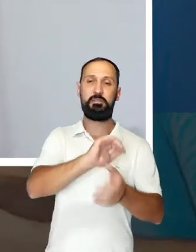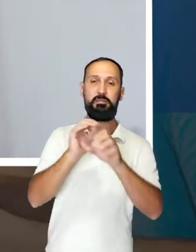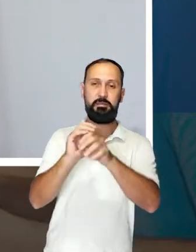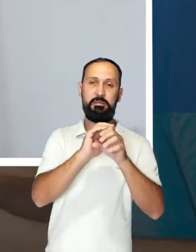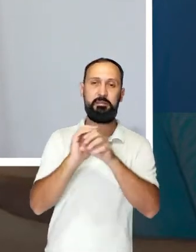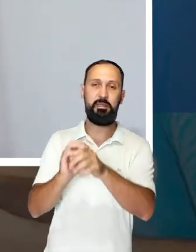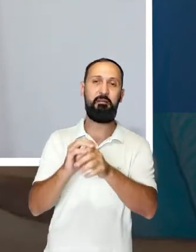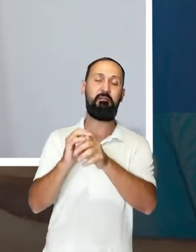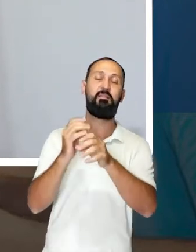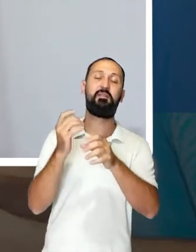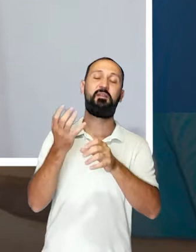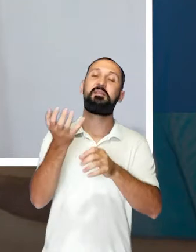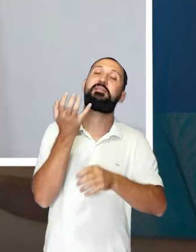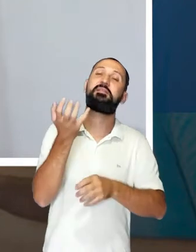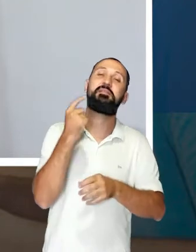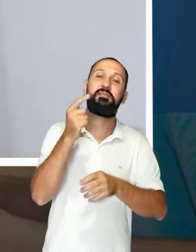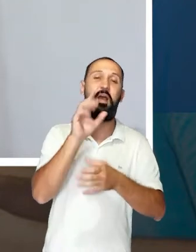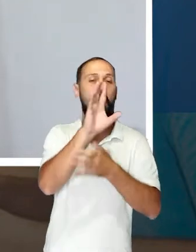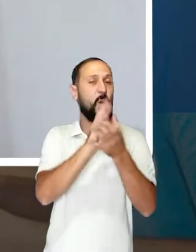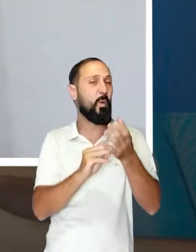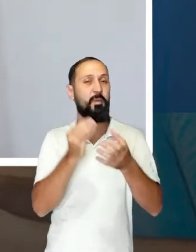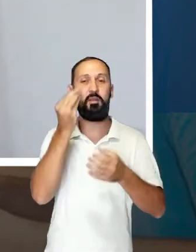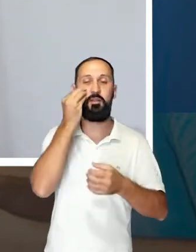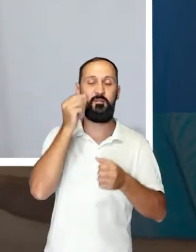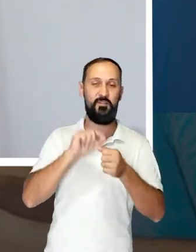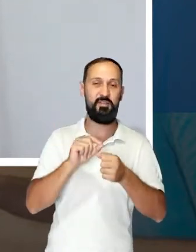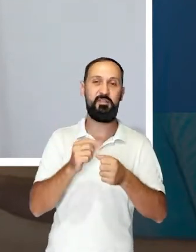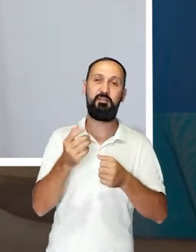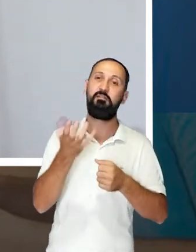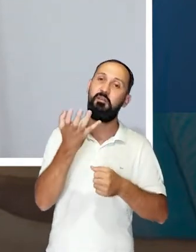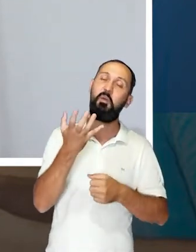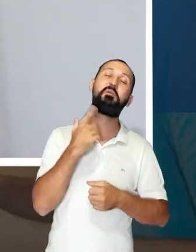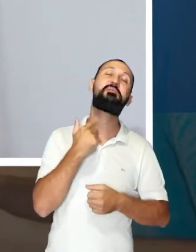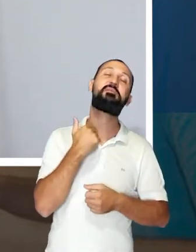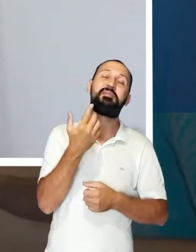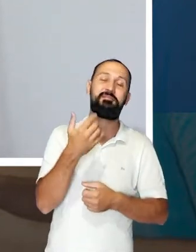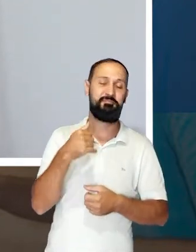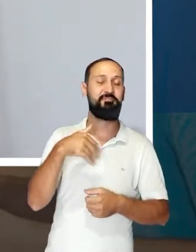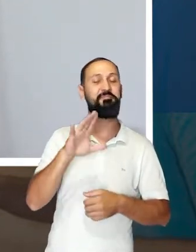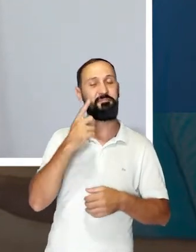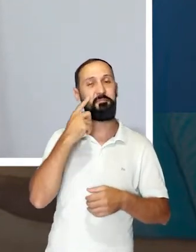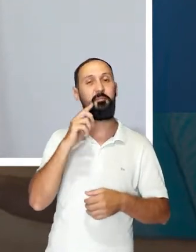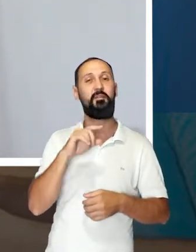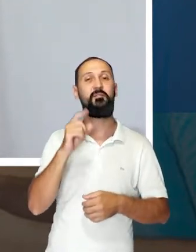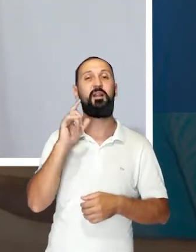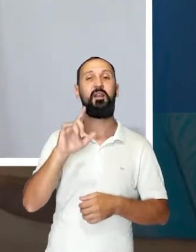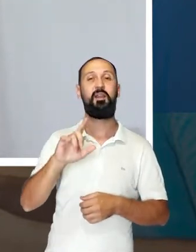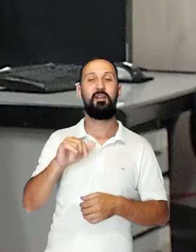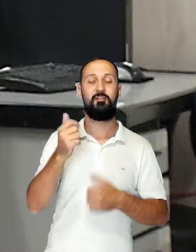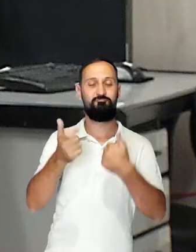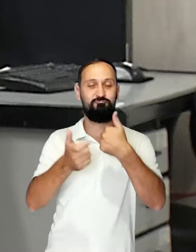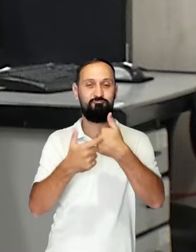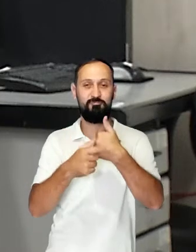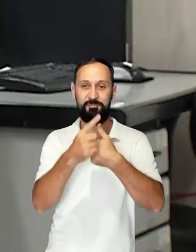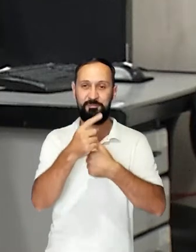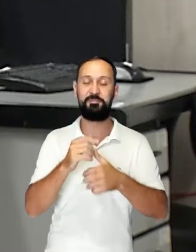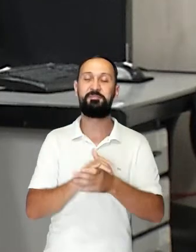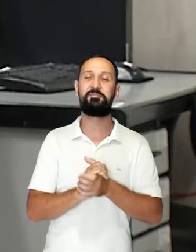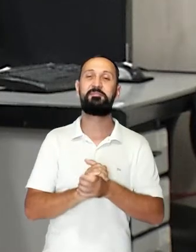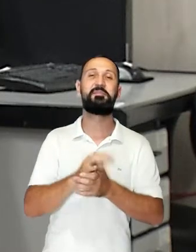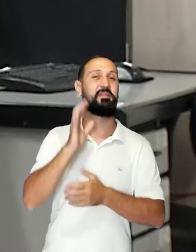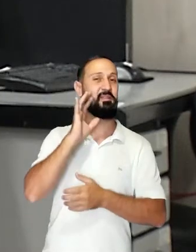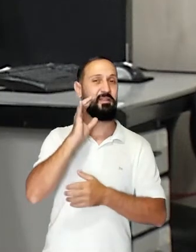lá, para as pessoas repetirem e tentarem fazer. Quem gostar, dá um like lá e